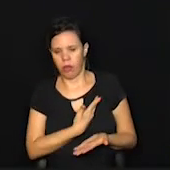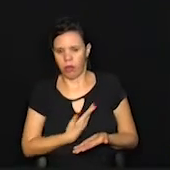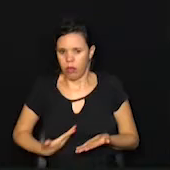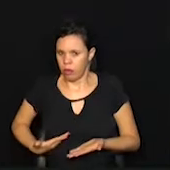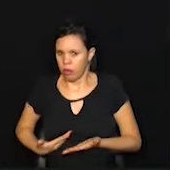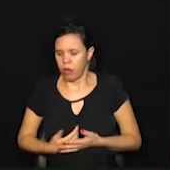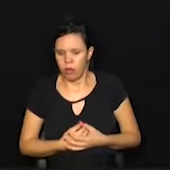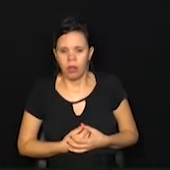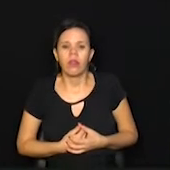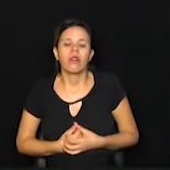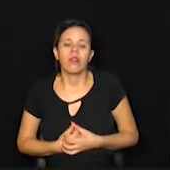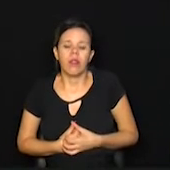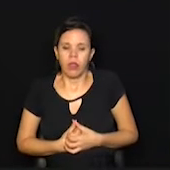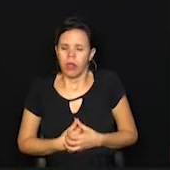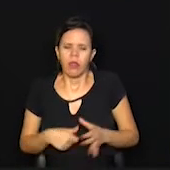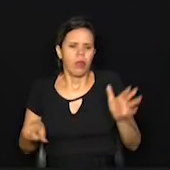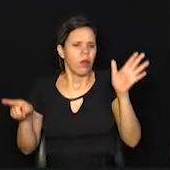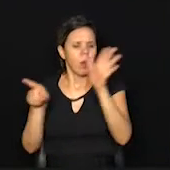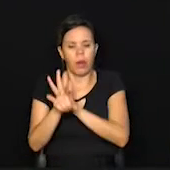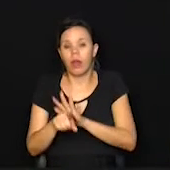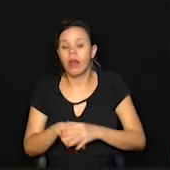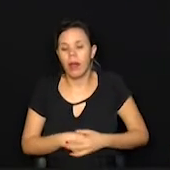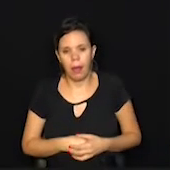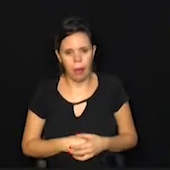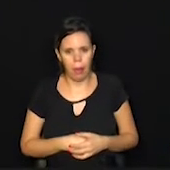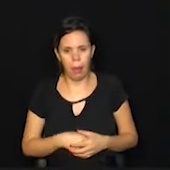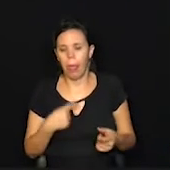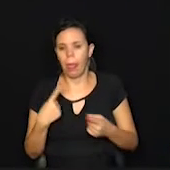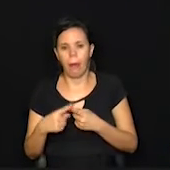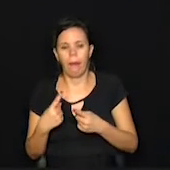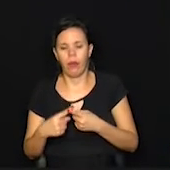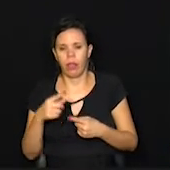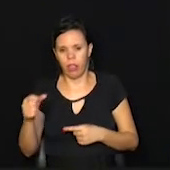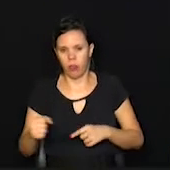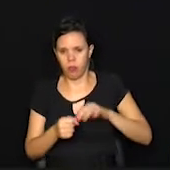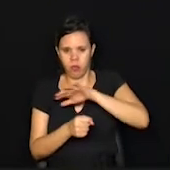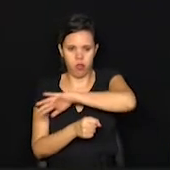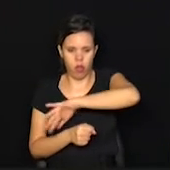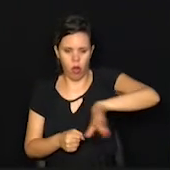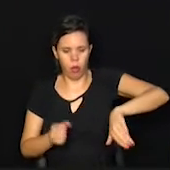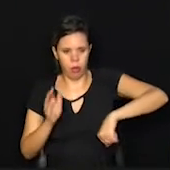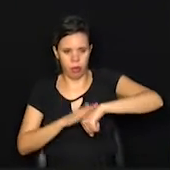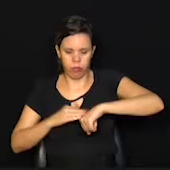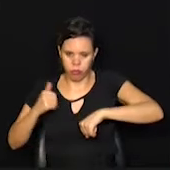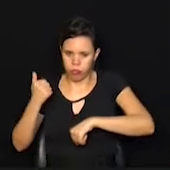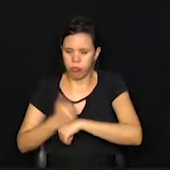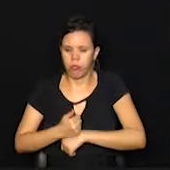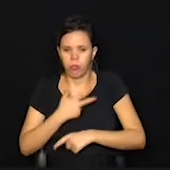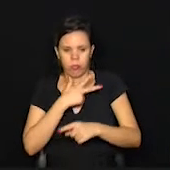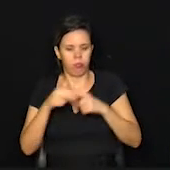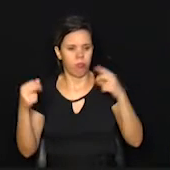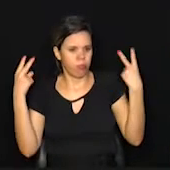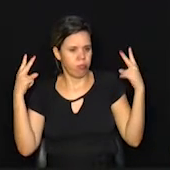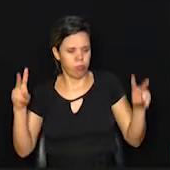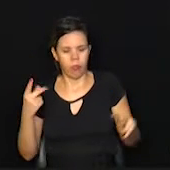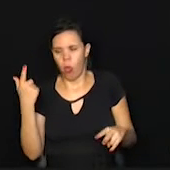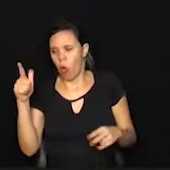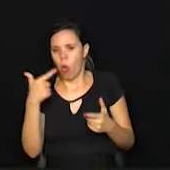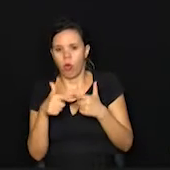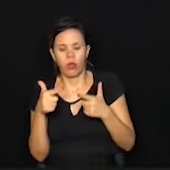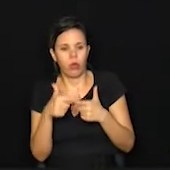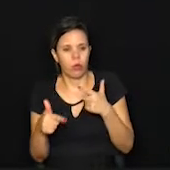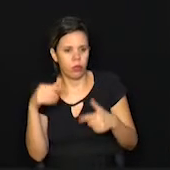estado a pergunta por que que o golpe Triunfo né ouvi outros Lopes na história do Brasil que tem um